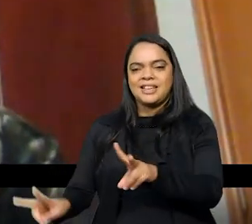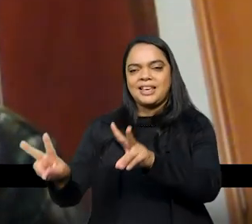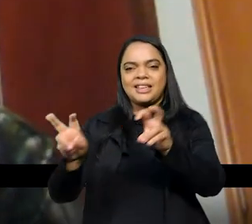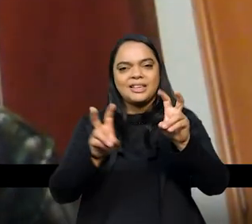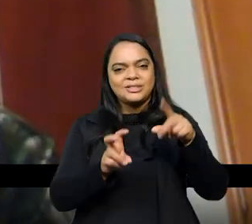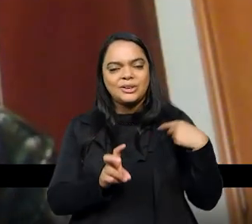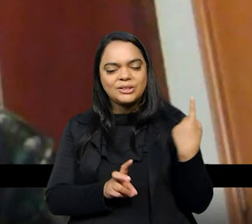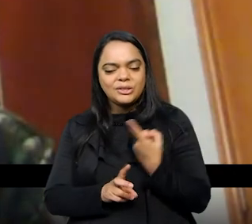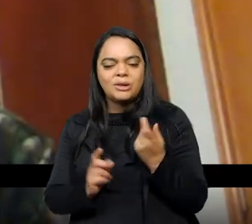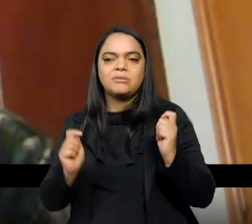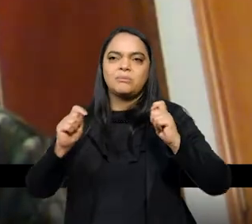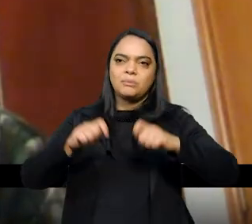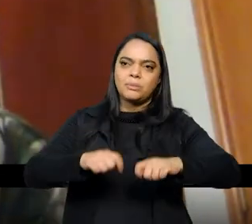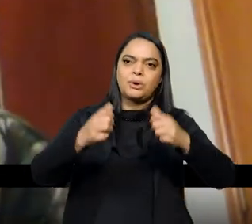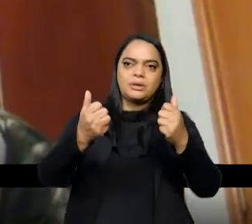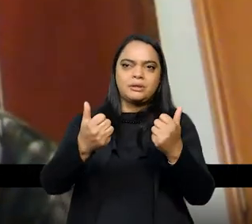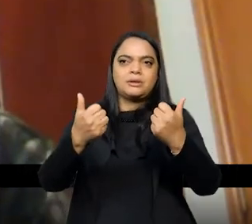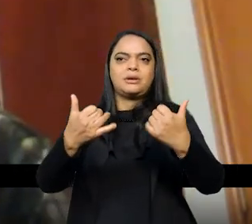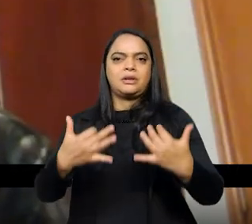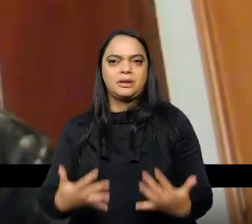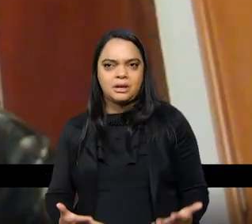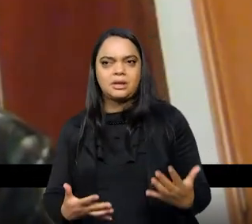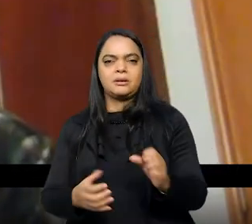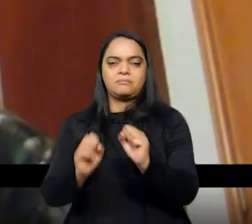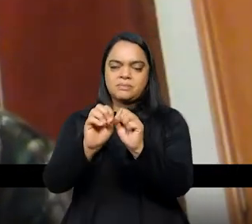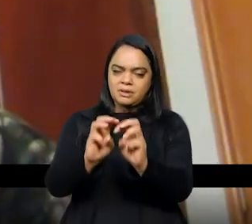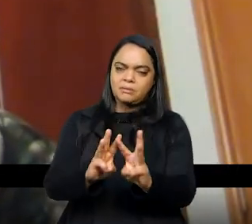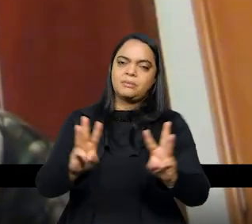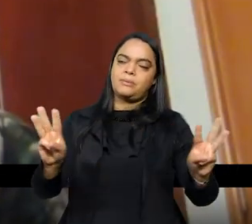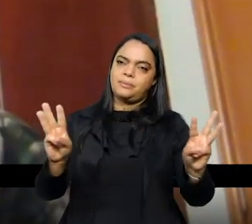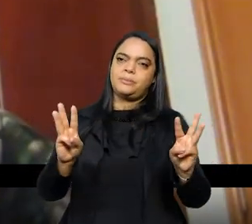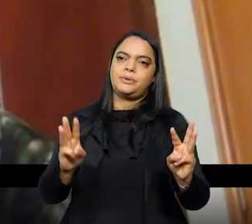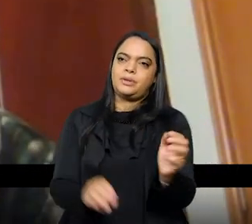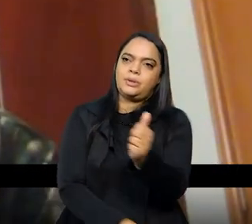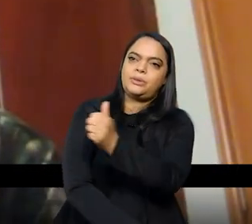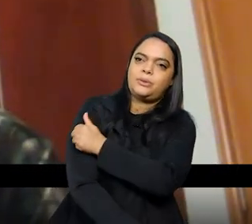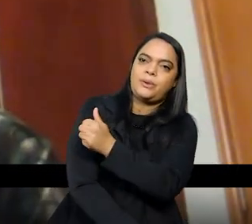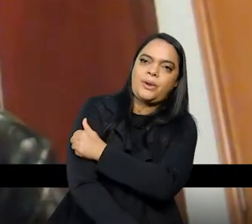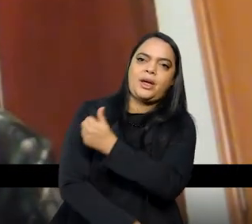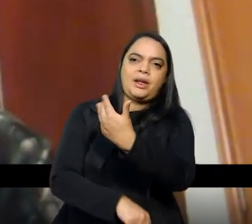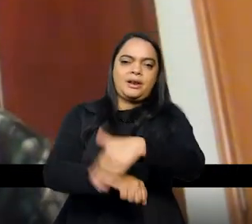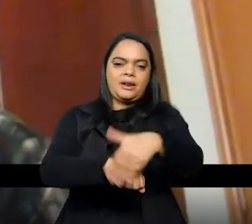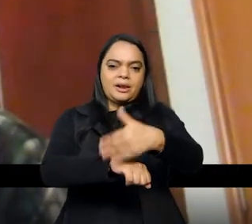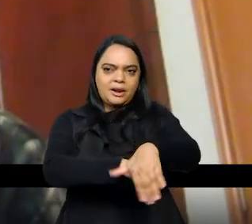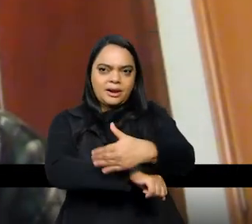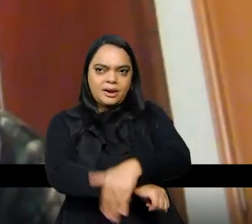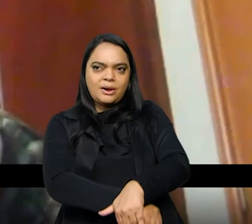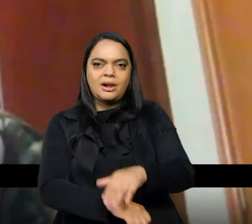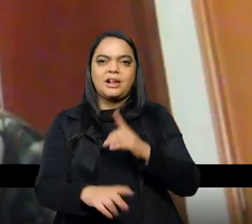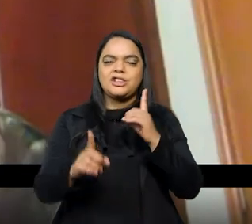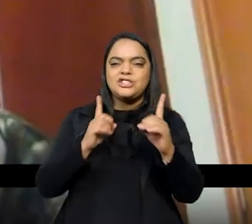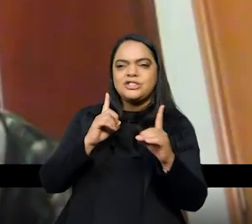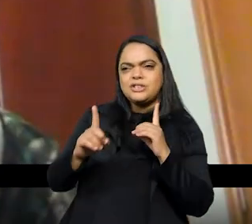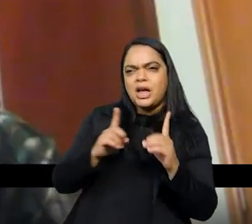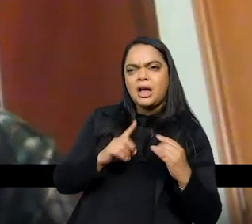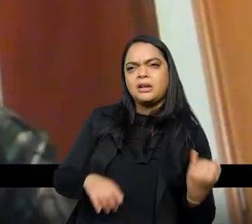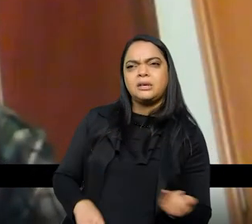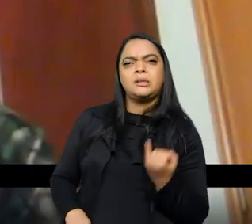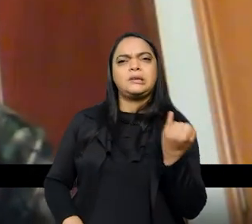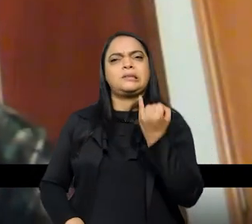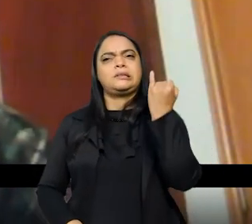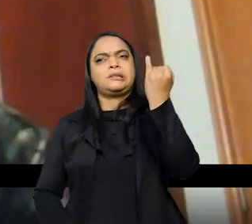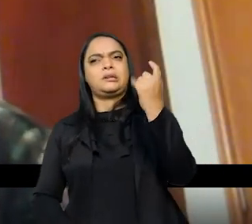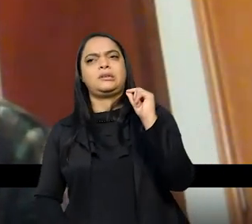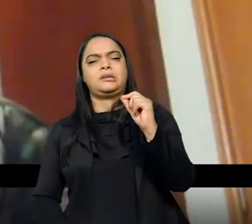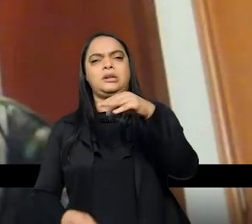trazer para o portal desse aluno na rua, desse diálogo fundamental entre o arquivo e a sala